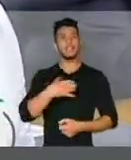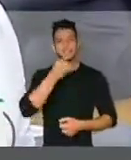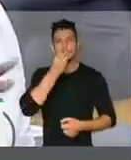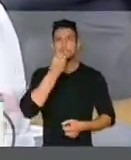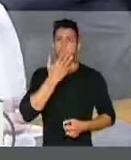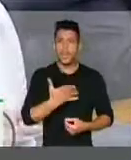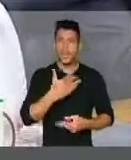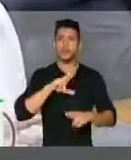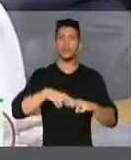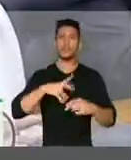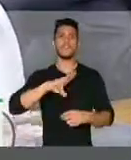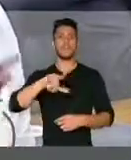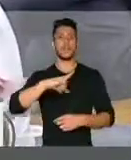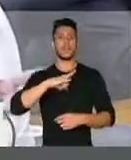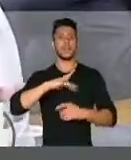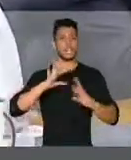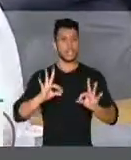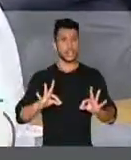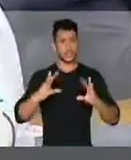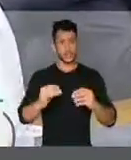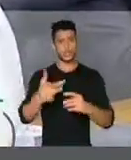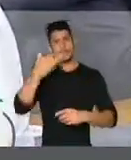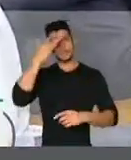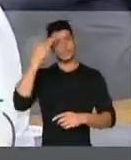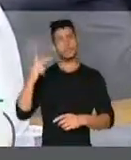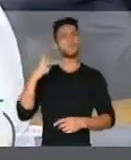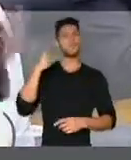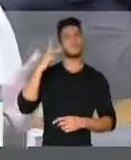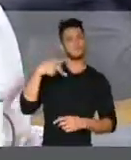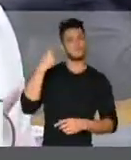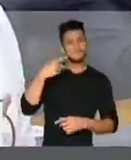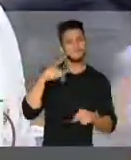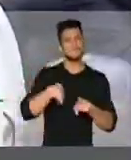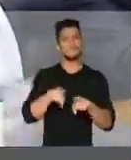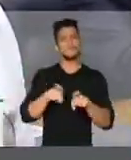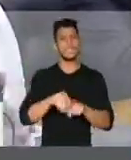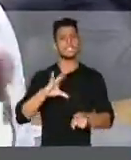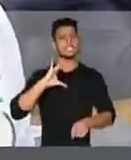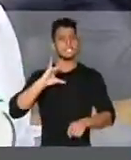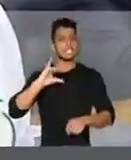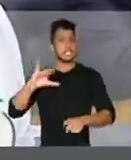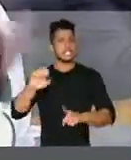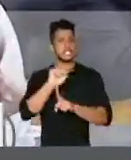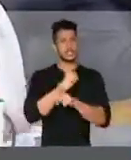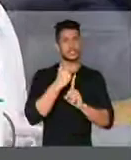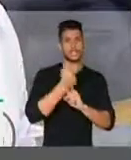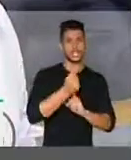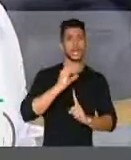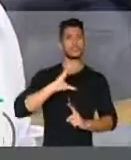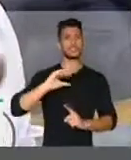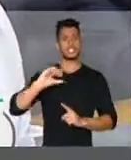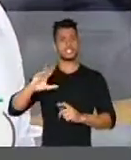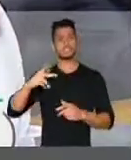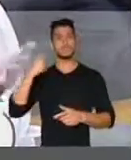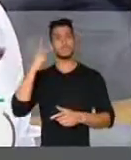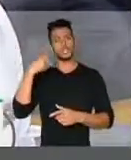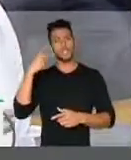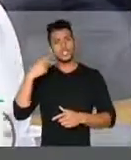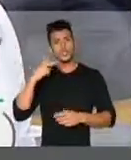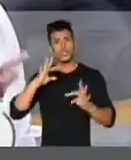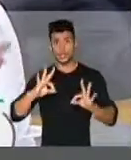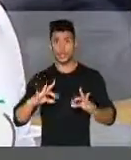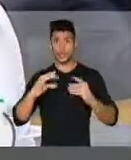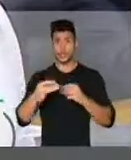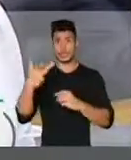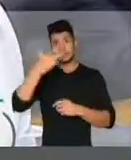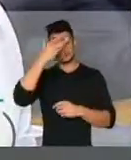abertos todos os cientistas, políticos, cientistas sociais, pessoal do movimento cultural, todas as